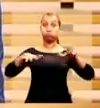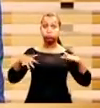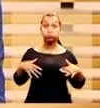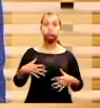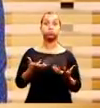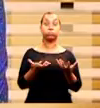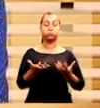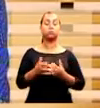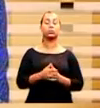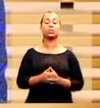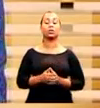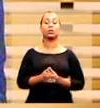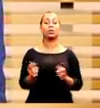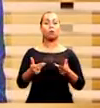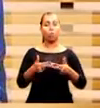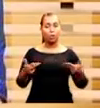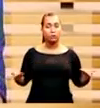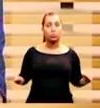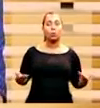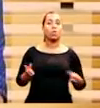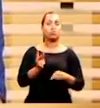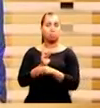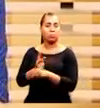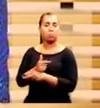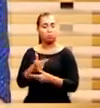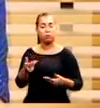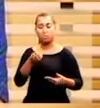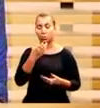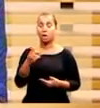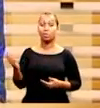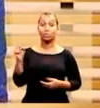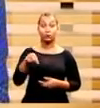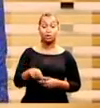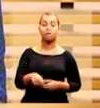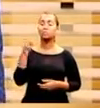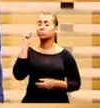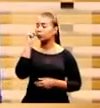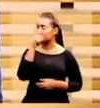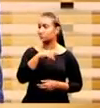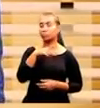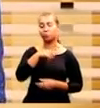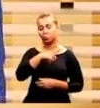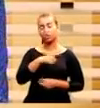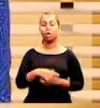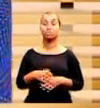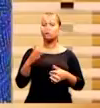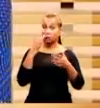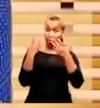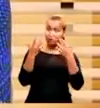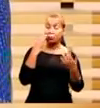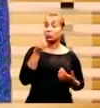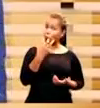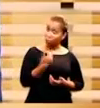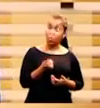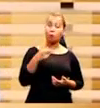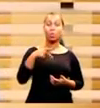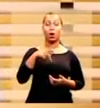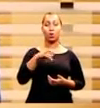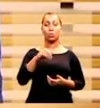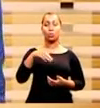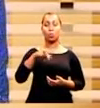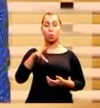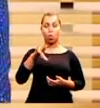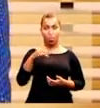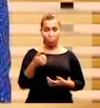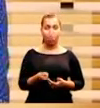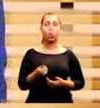bem interessante, com equipamento e tal. Aí quando a gente chega aqui tem algumas dificuldades, né? A gente tem um teatro muito bom, que é o Paulo